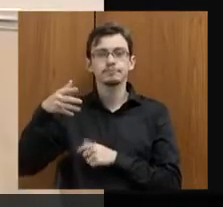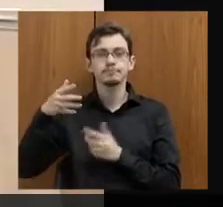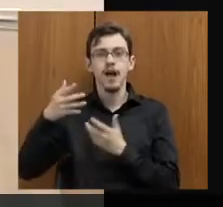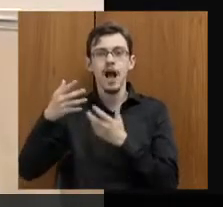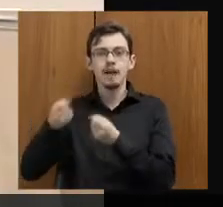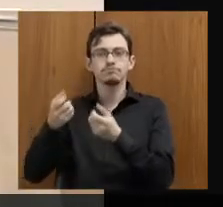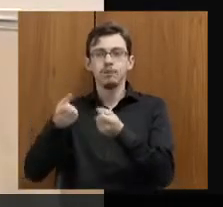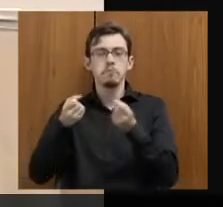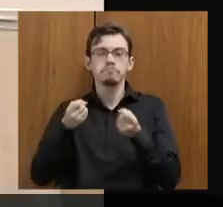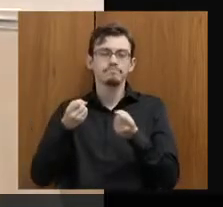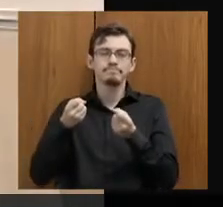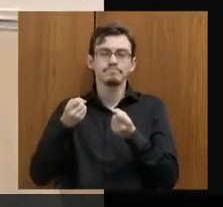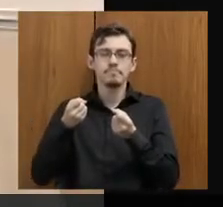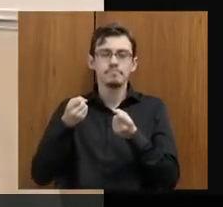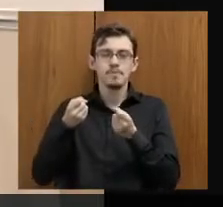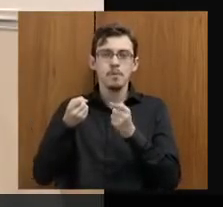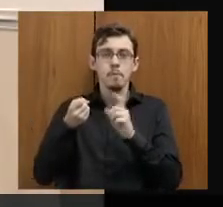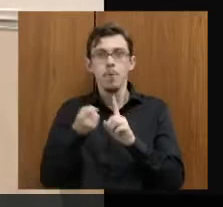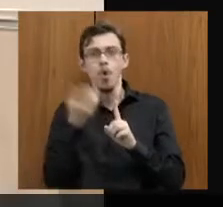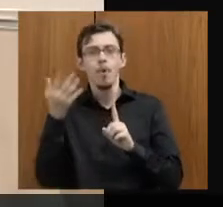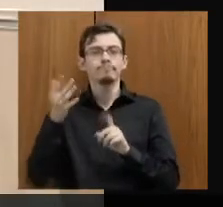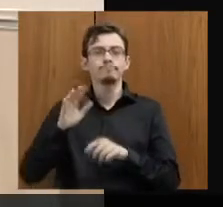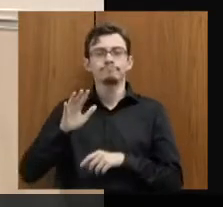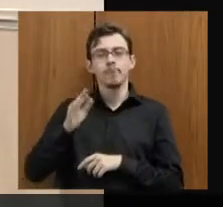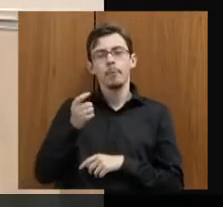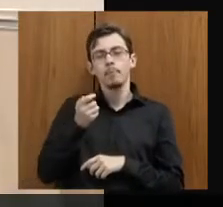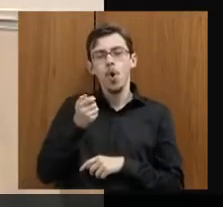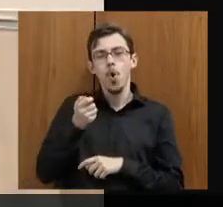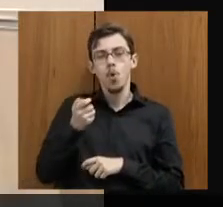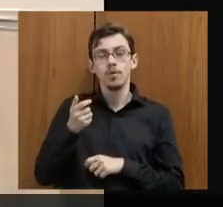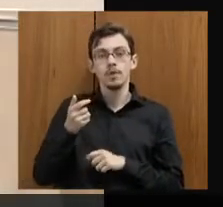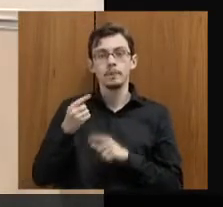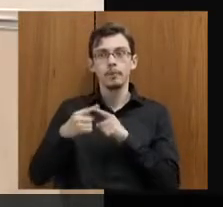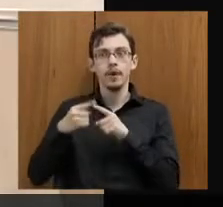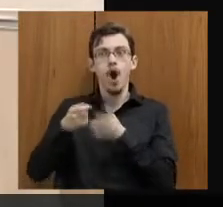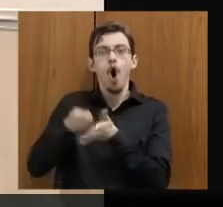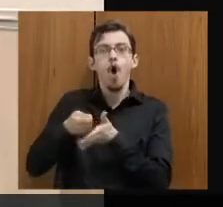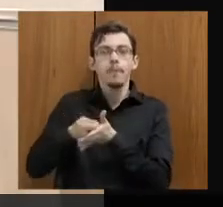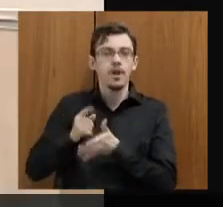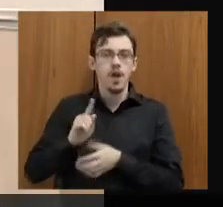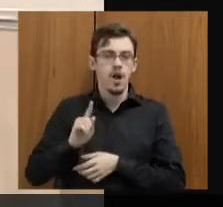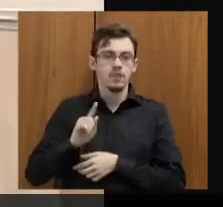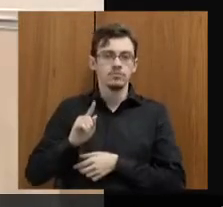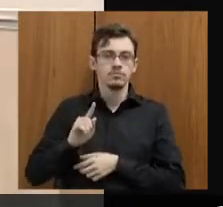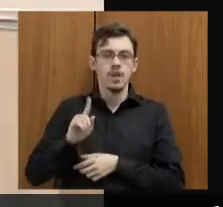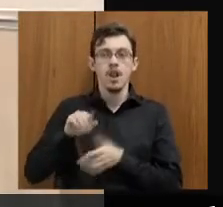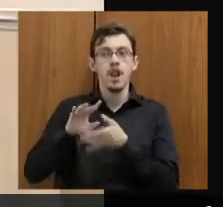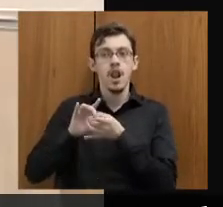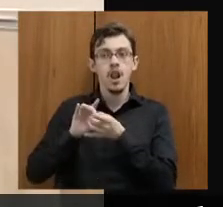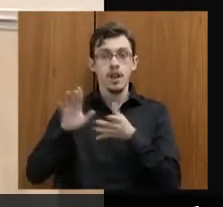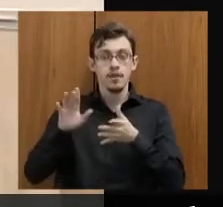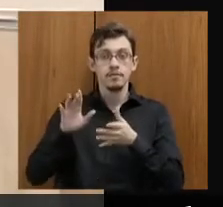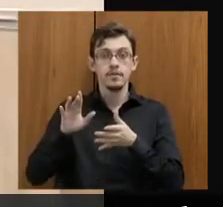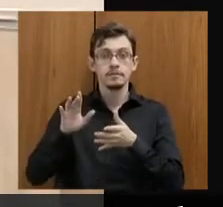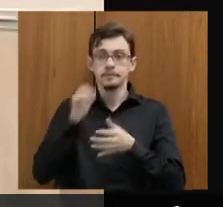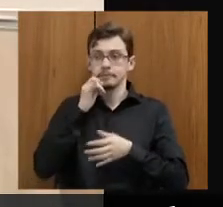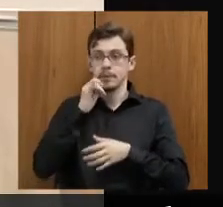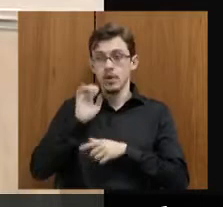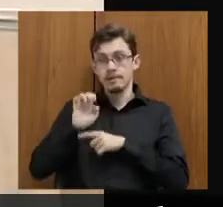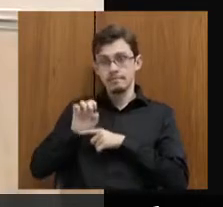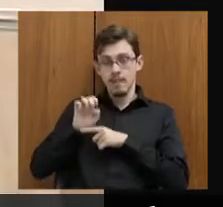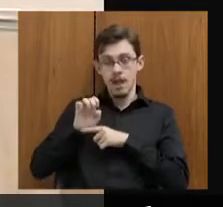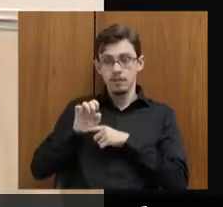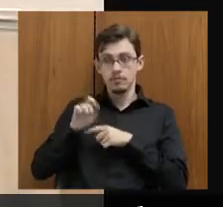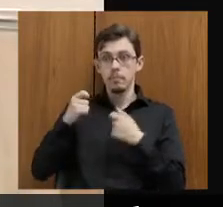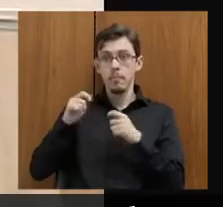de autodeclaração sabe o que é isso aí é é um é opcional não quer dizer que o estado não reconhecendo não